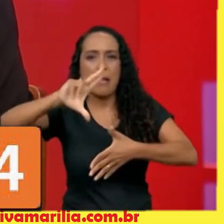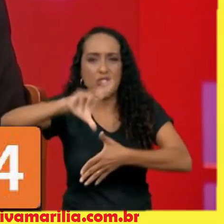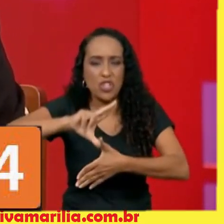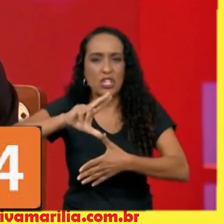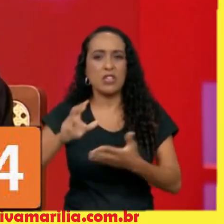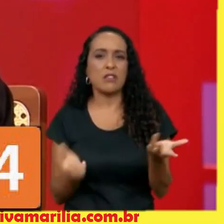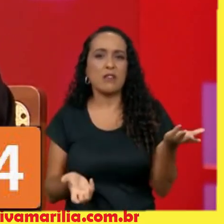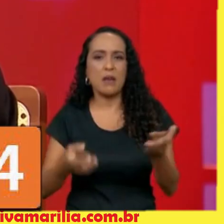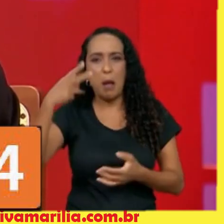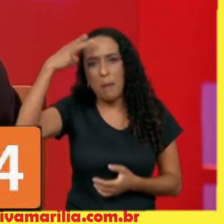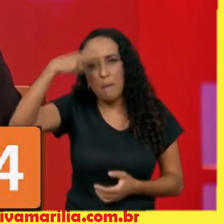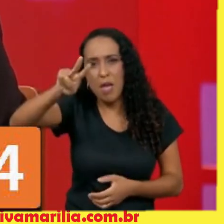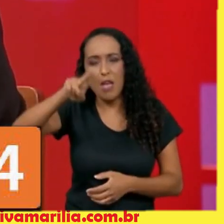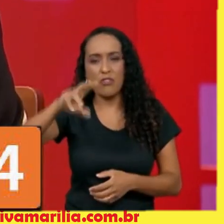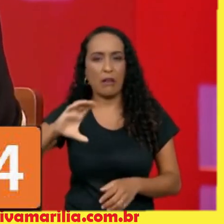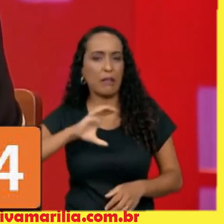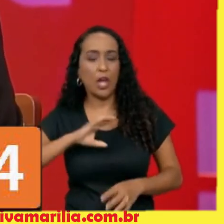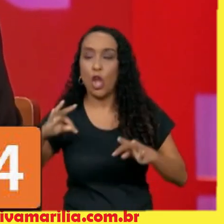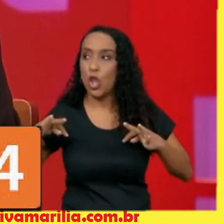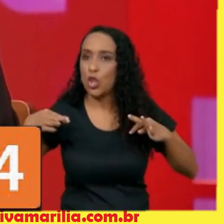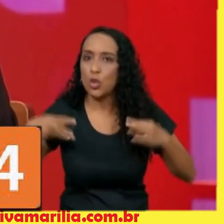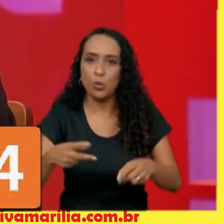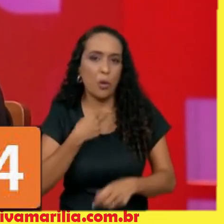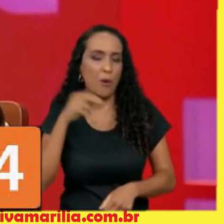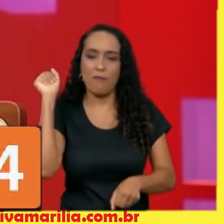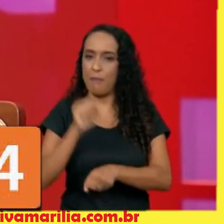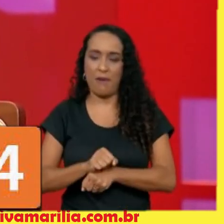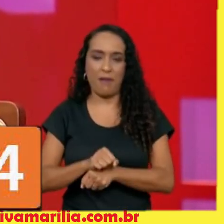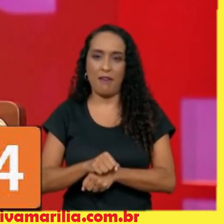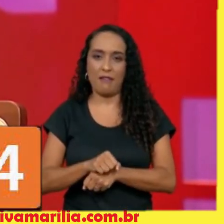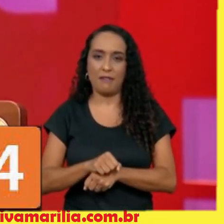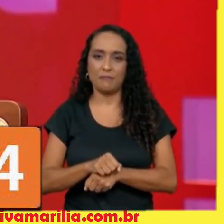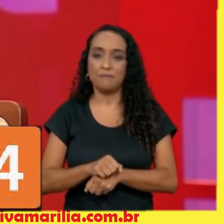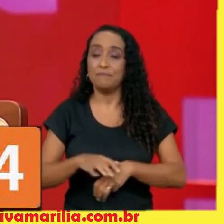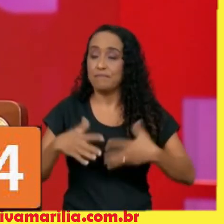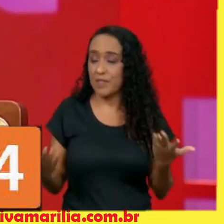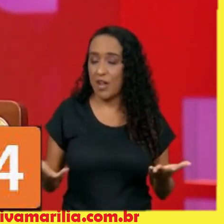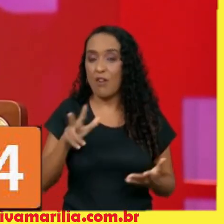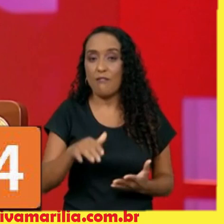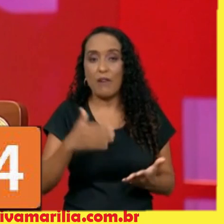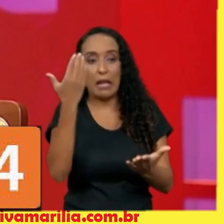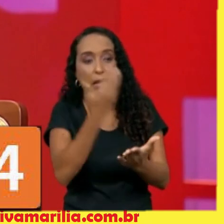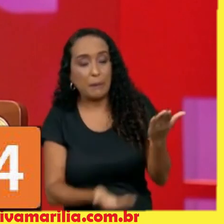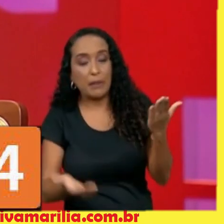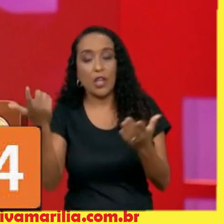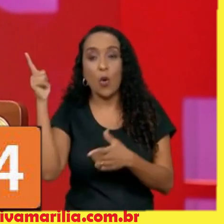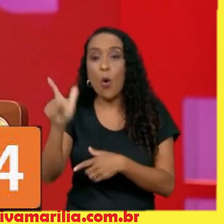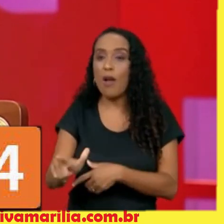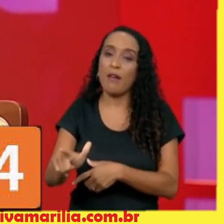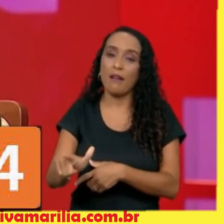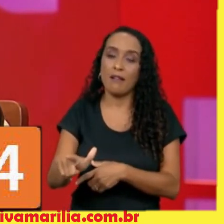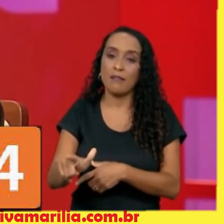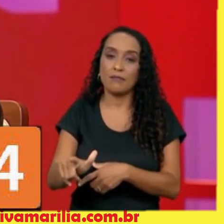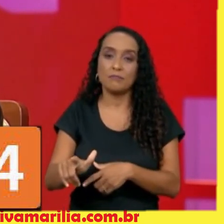vai poder ficar inerte, né? A gente vai poder reagir mais ou menos e vai ganhar ou perder as batalhas e eventualmente ganhar ou perder essa guerra. Mas